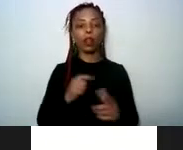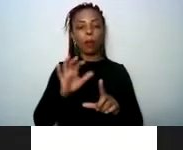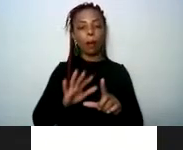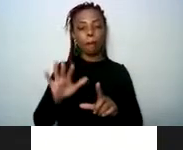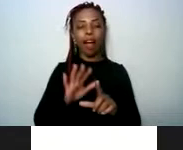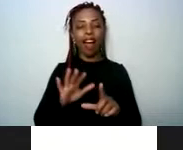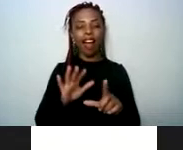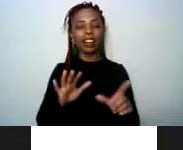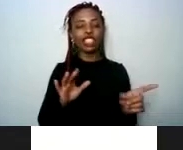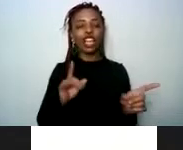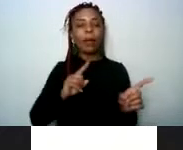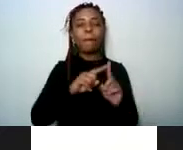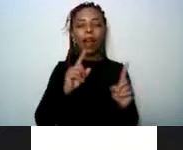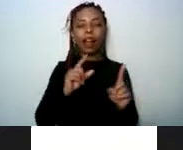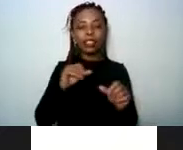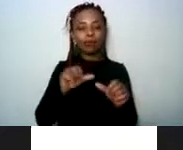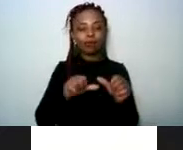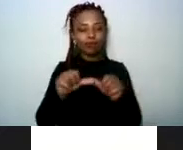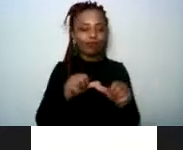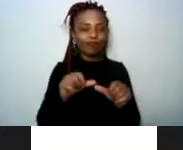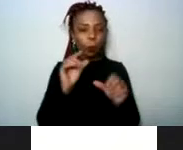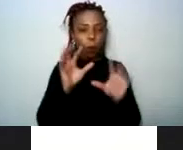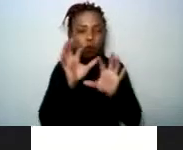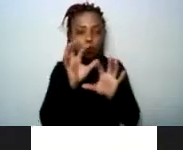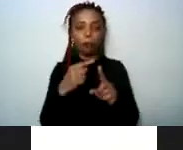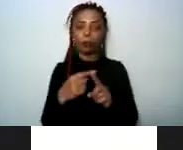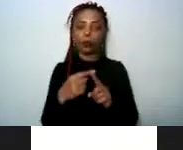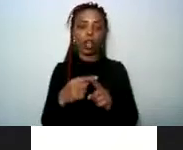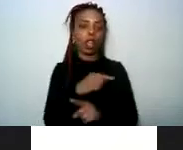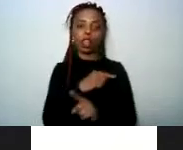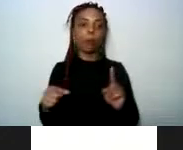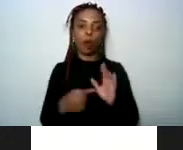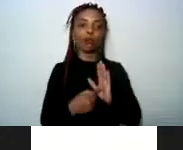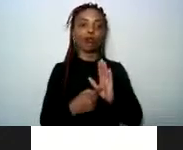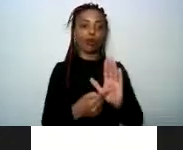modificada, porque a gente não pode apresentar isso sem uma